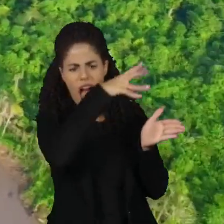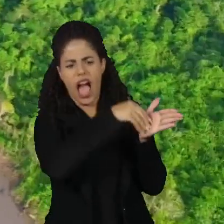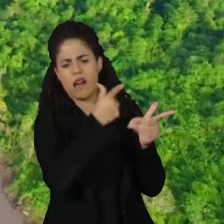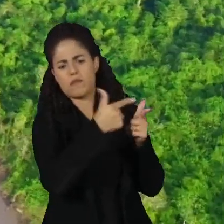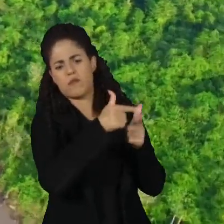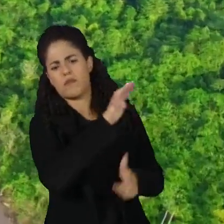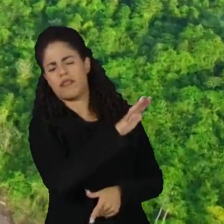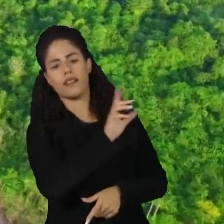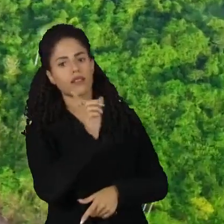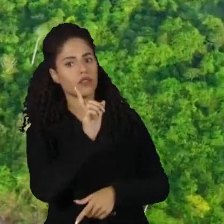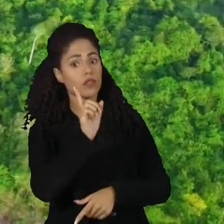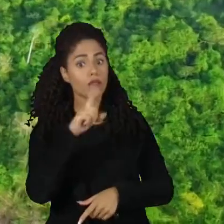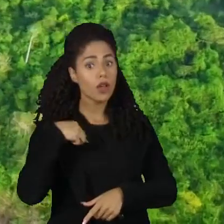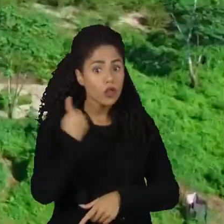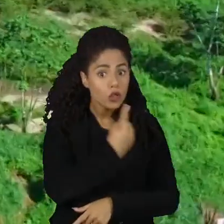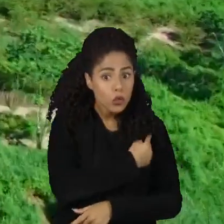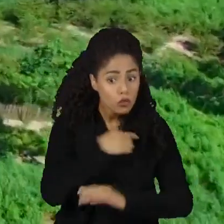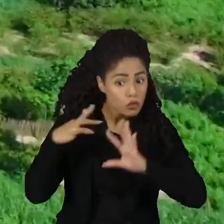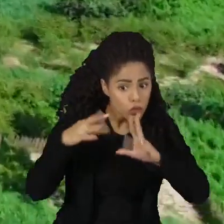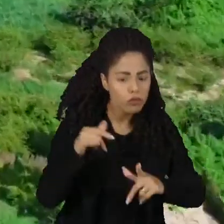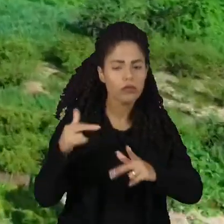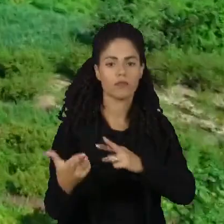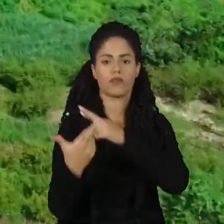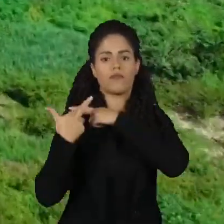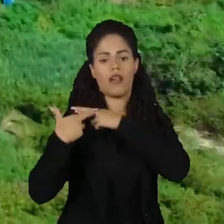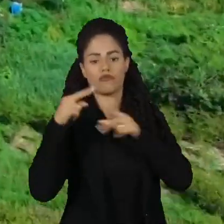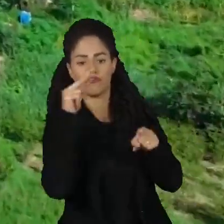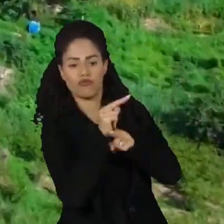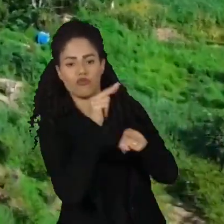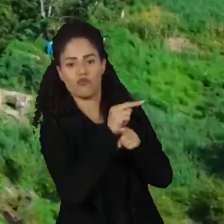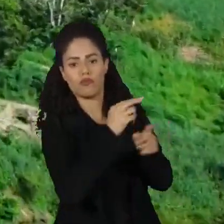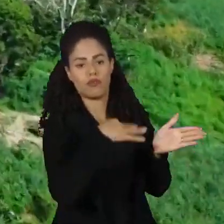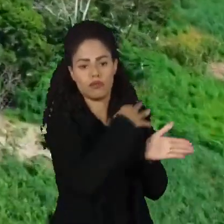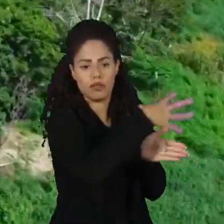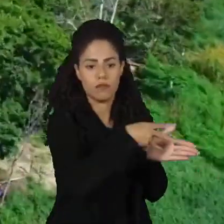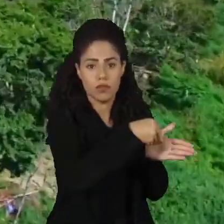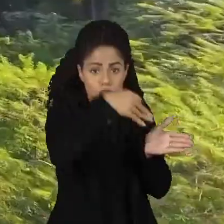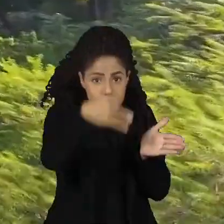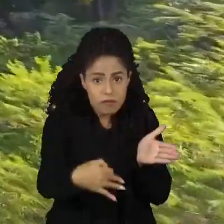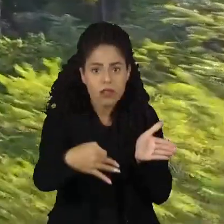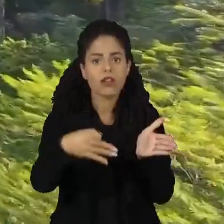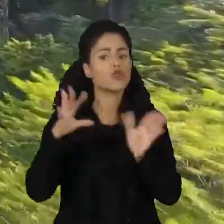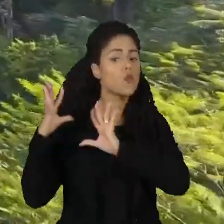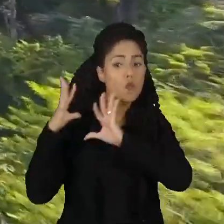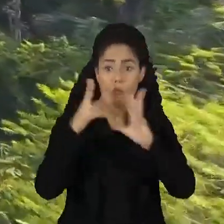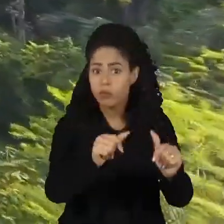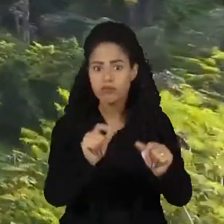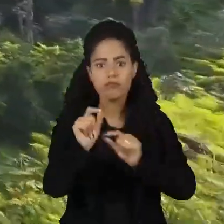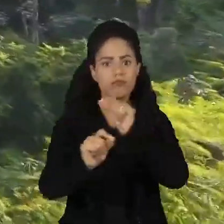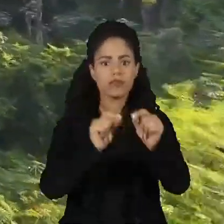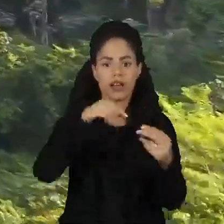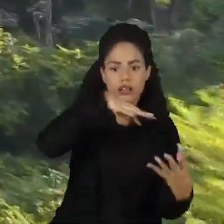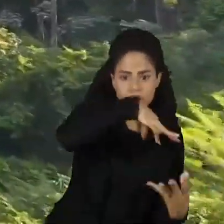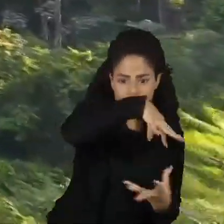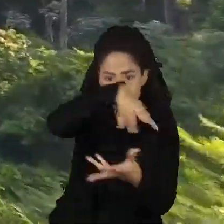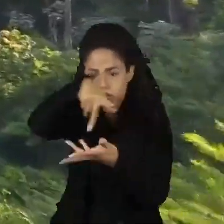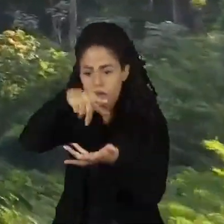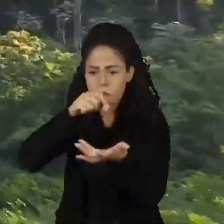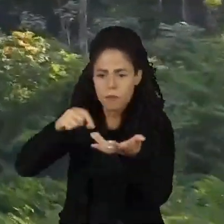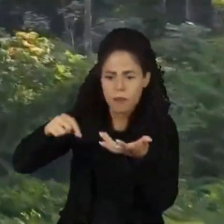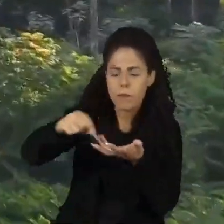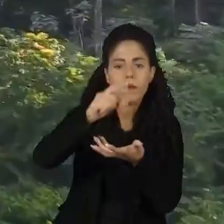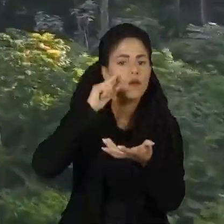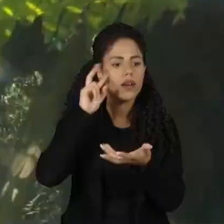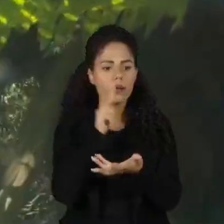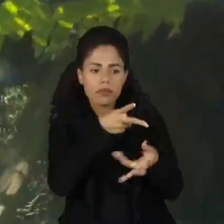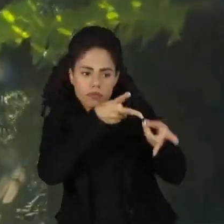obviamente, mas ela tem efeitos diretos, né, na população do Brasil e, na verdade, o mundo inteiro, né, está de olho nesse bioma por conta